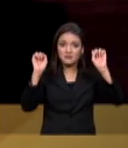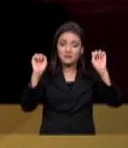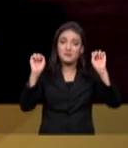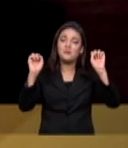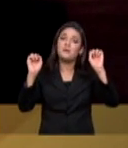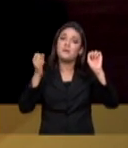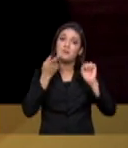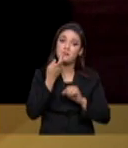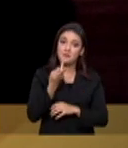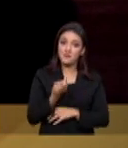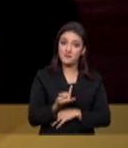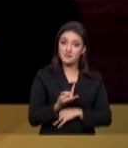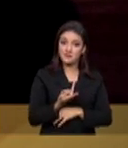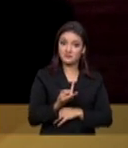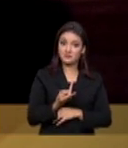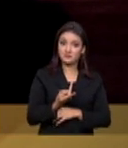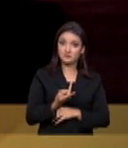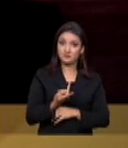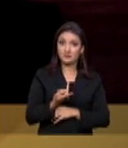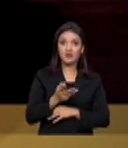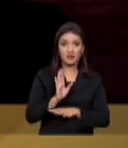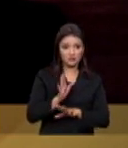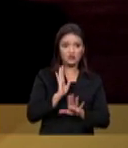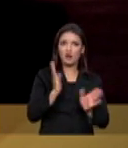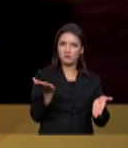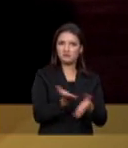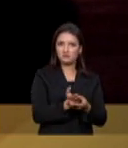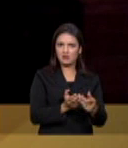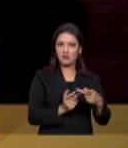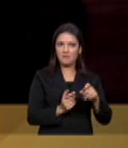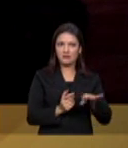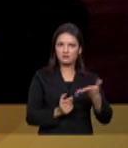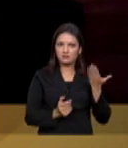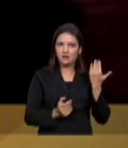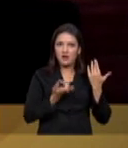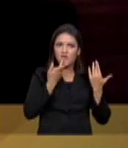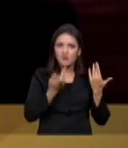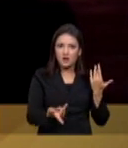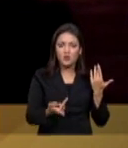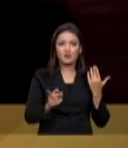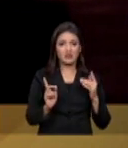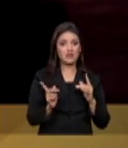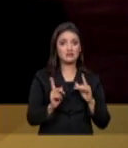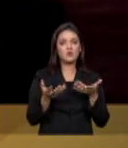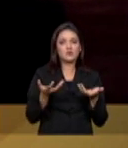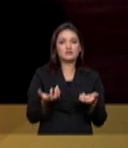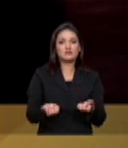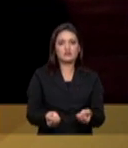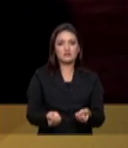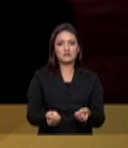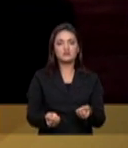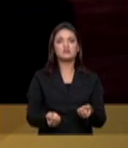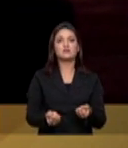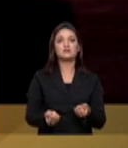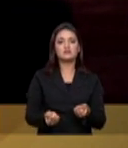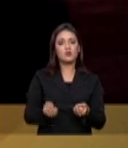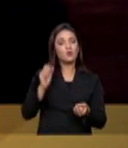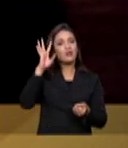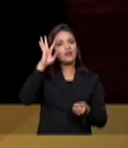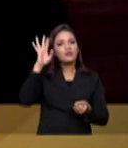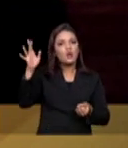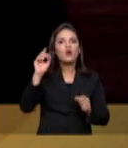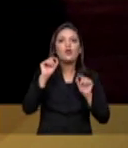afirmar aquela hipótese concreta a não-recepção da chamada teoria do